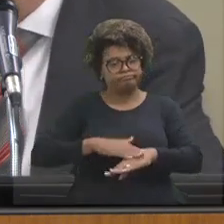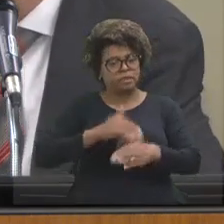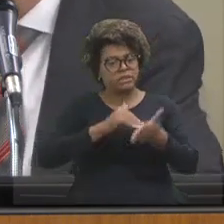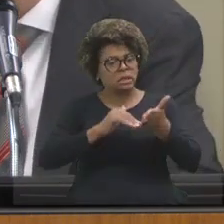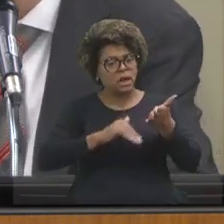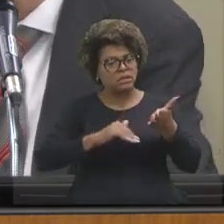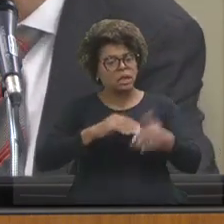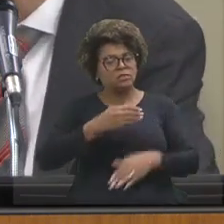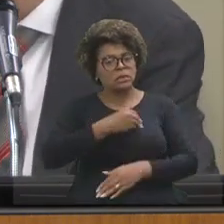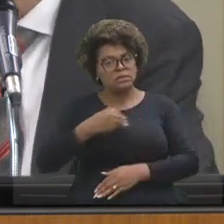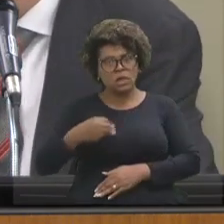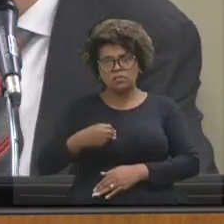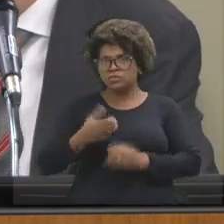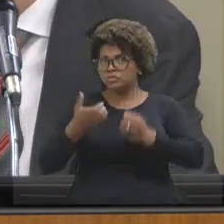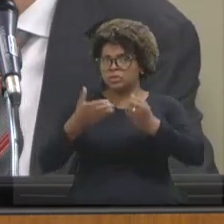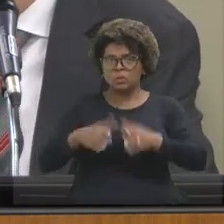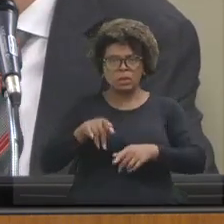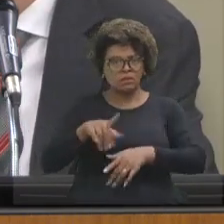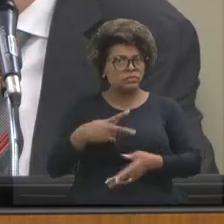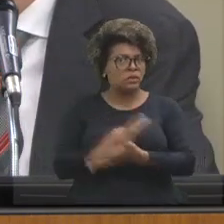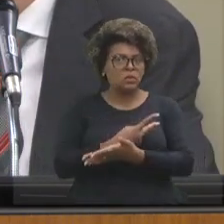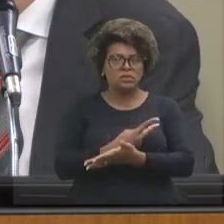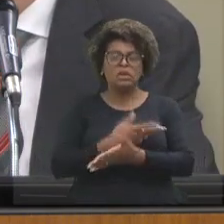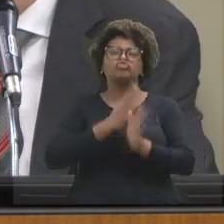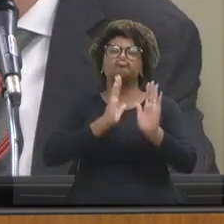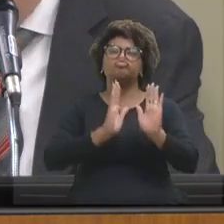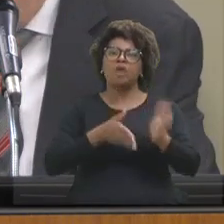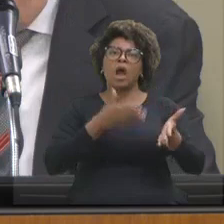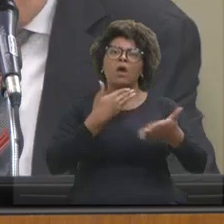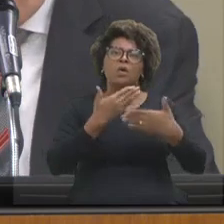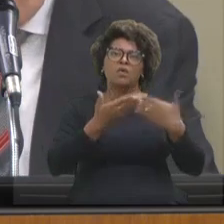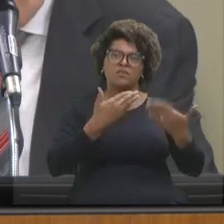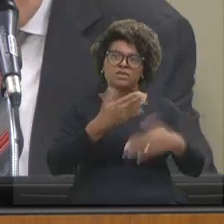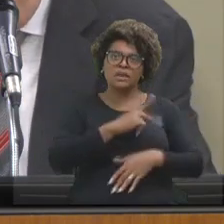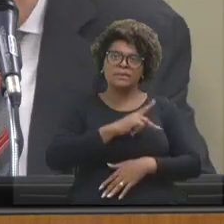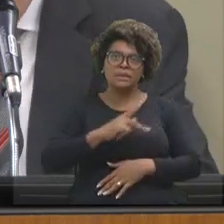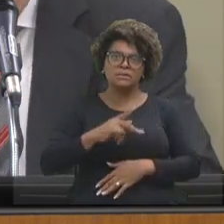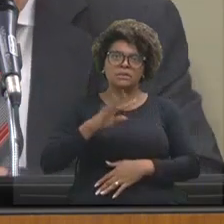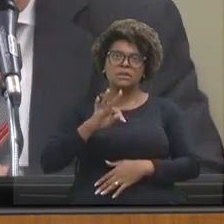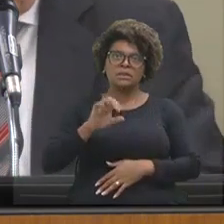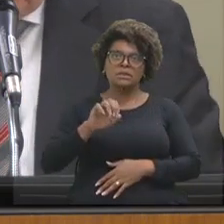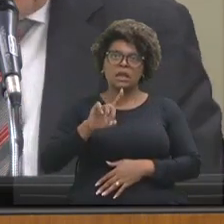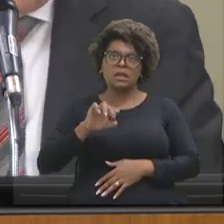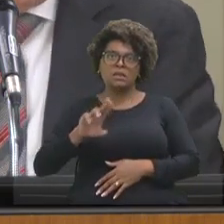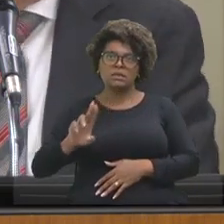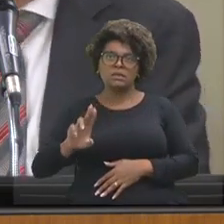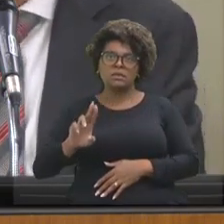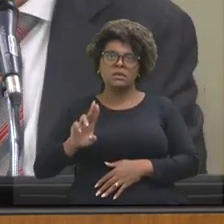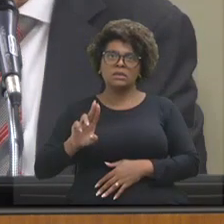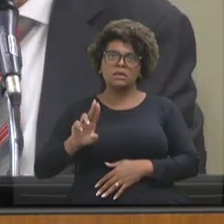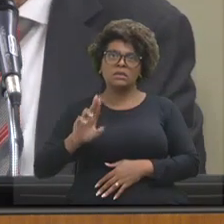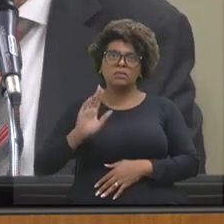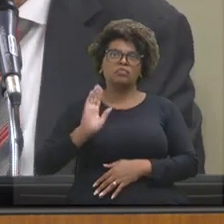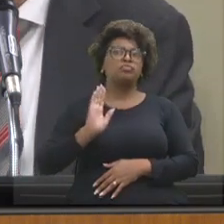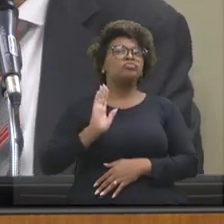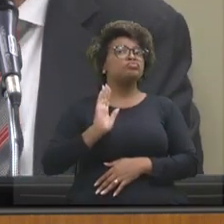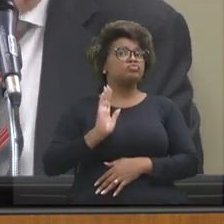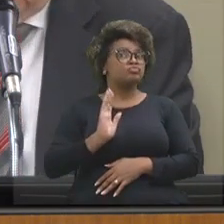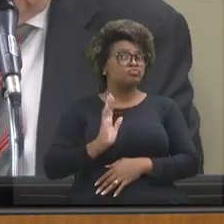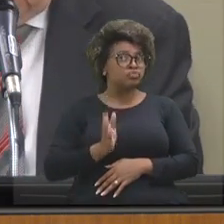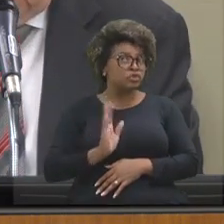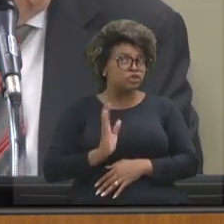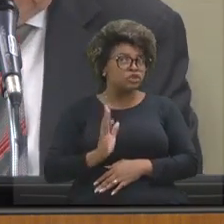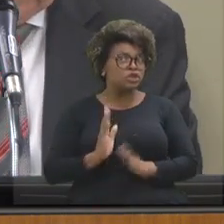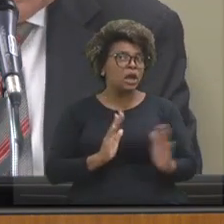nenhum e conversei até com o presidente Tadeu e já estamos ainda